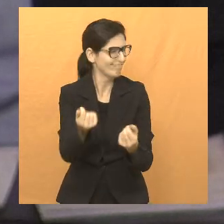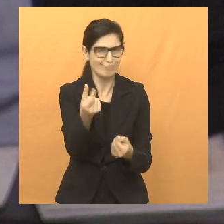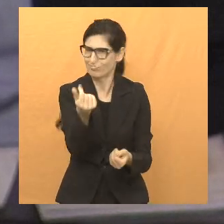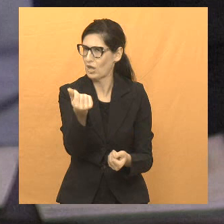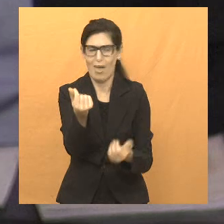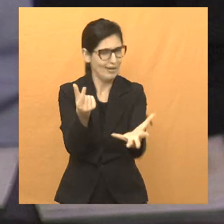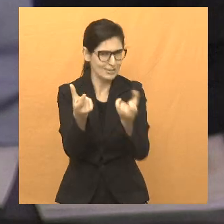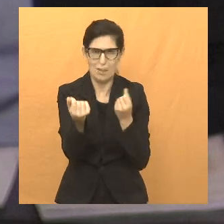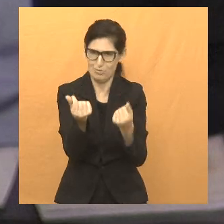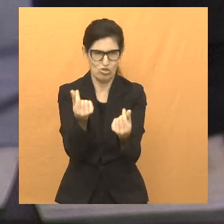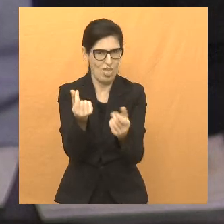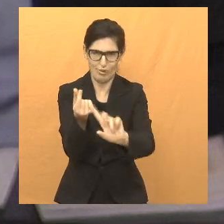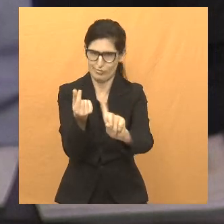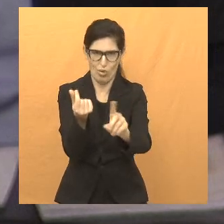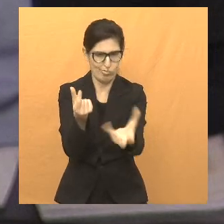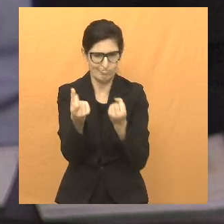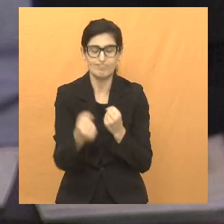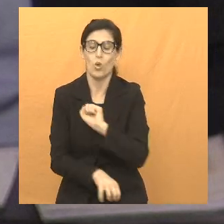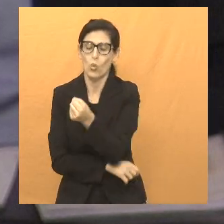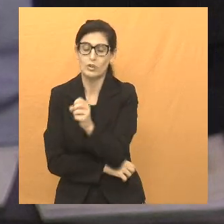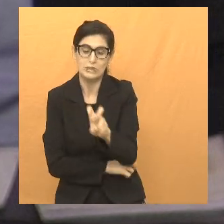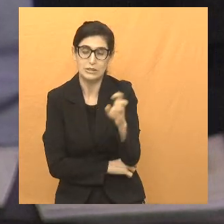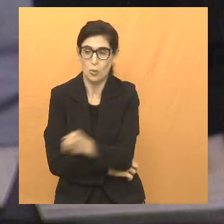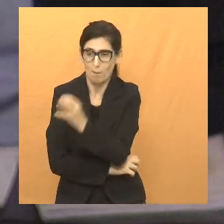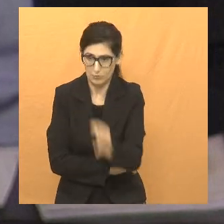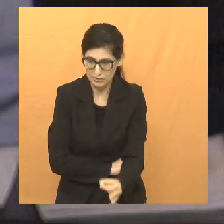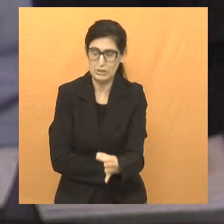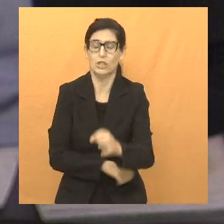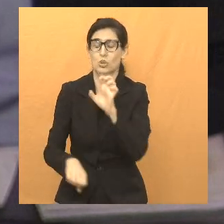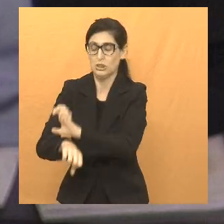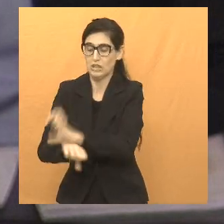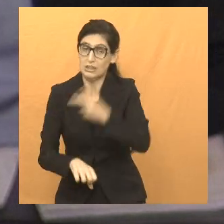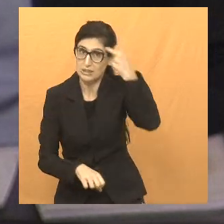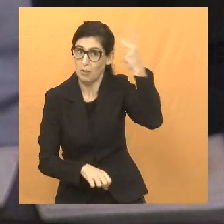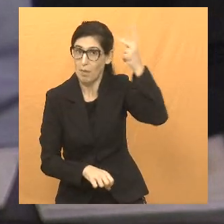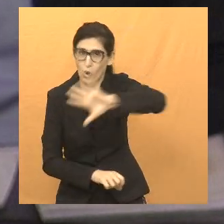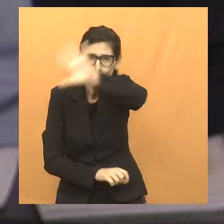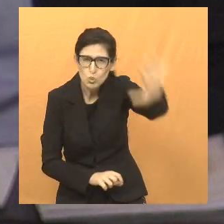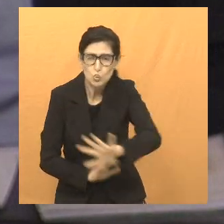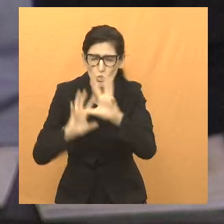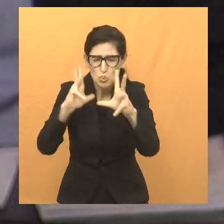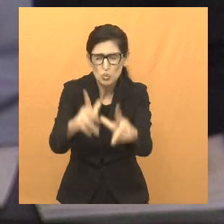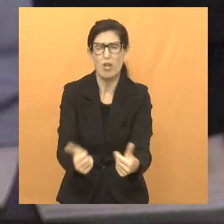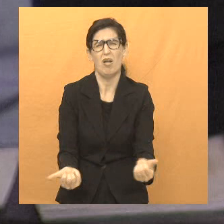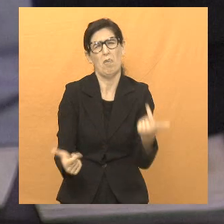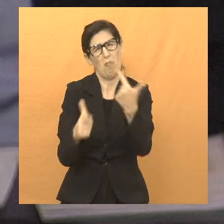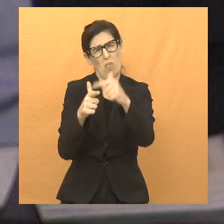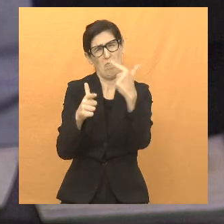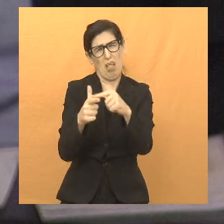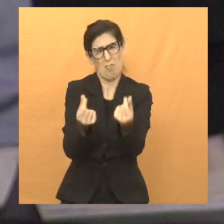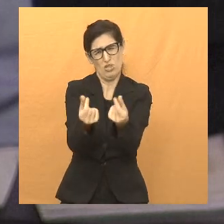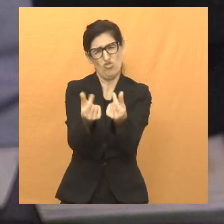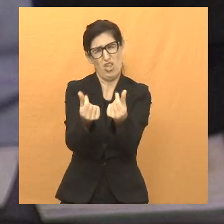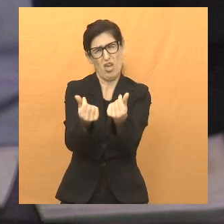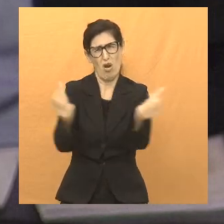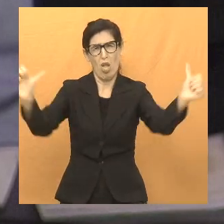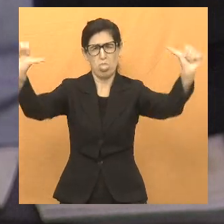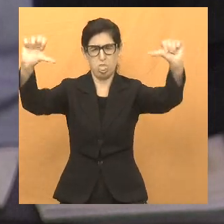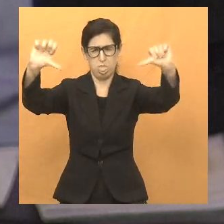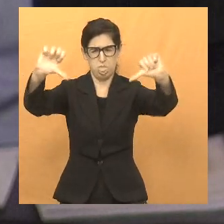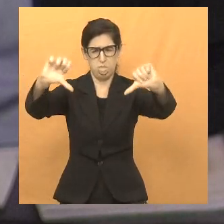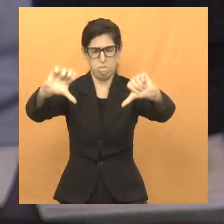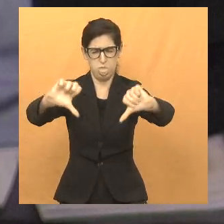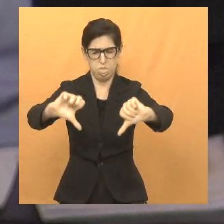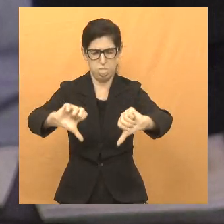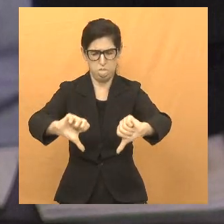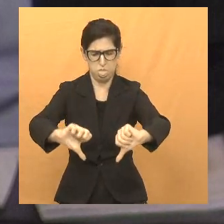né? E 85% do estado de São Paulo inteiro está nessa situação. A gente prevê uma situação mais